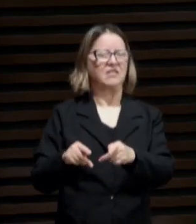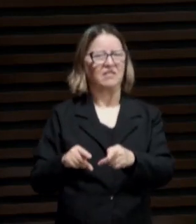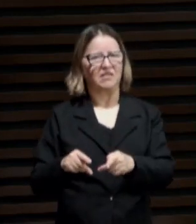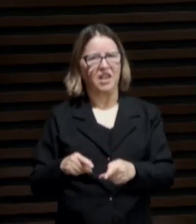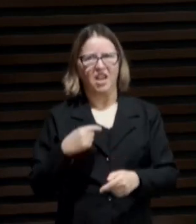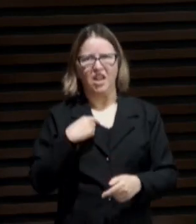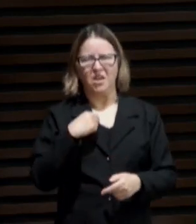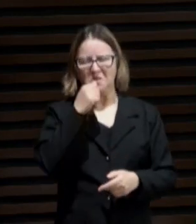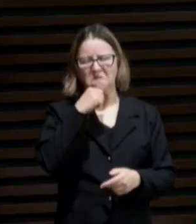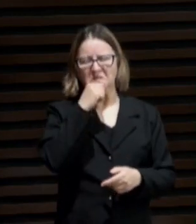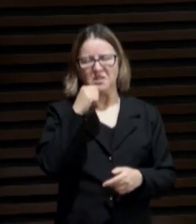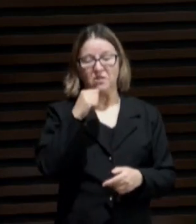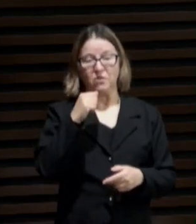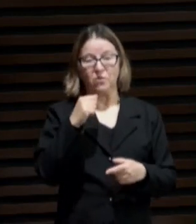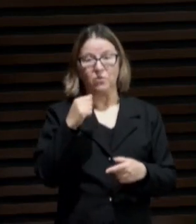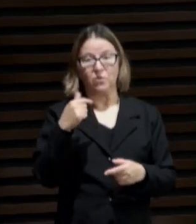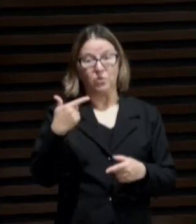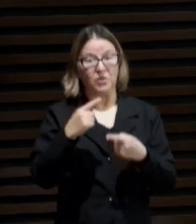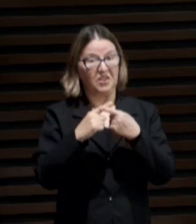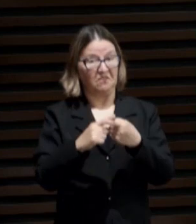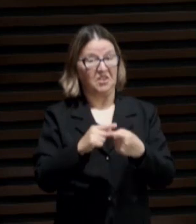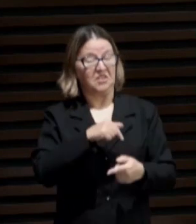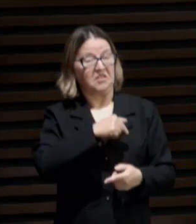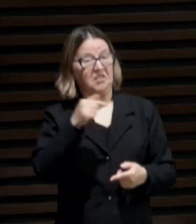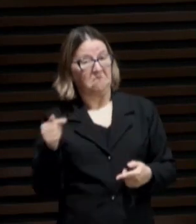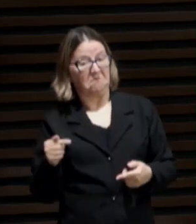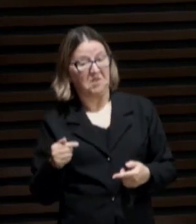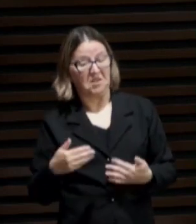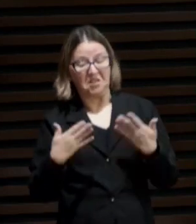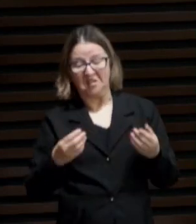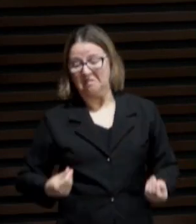quanto possuo. E não sou como esse pecador que está aí.